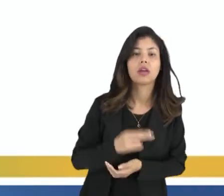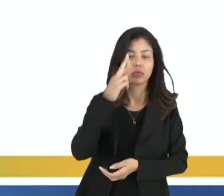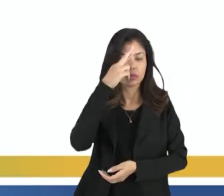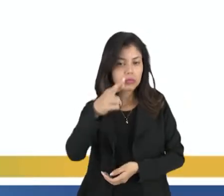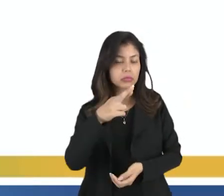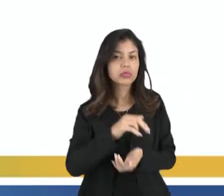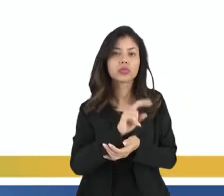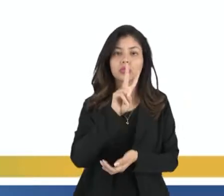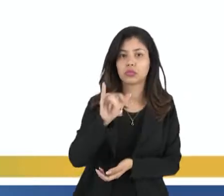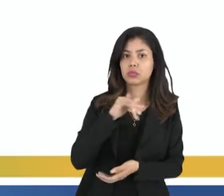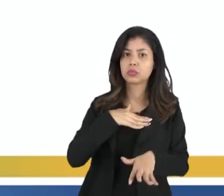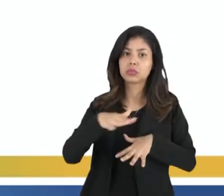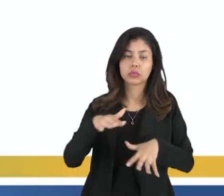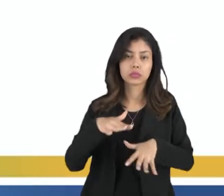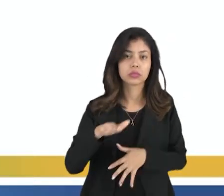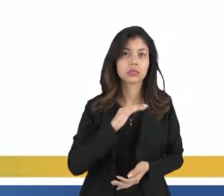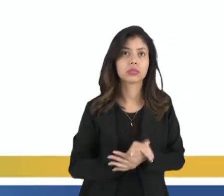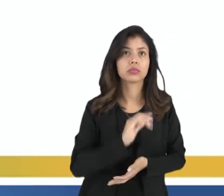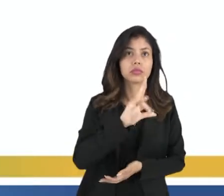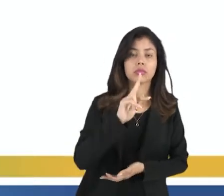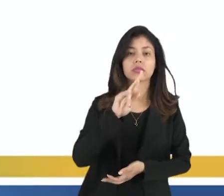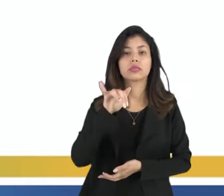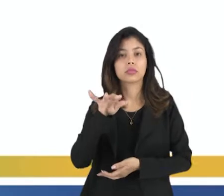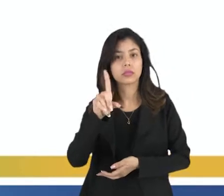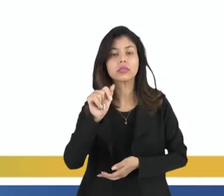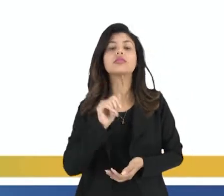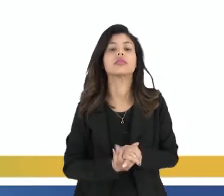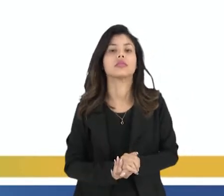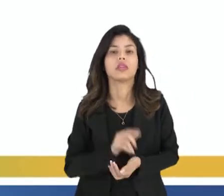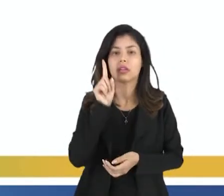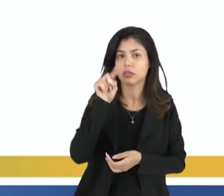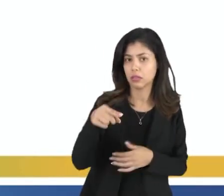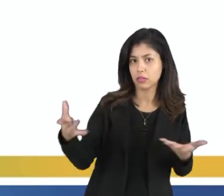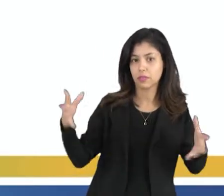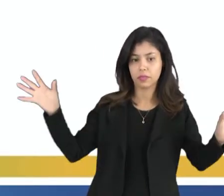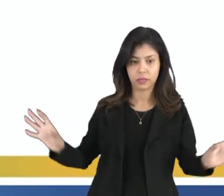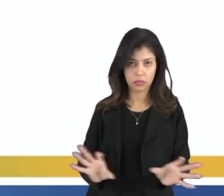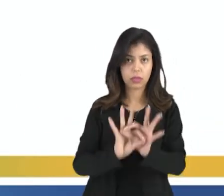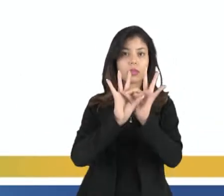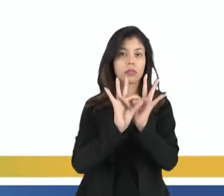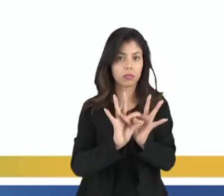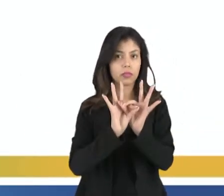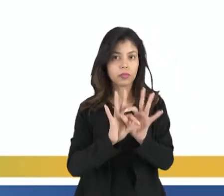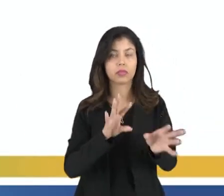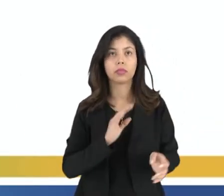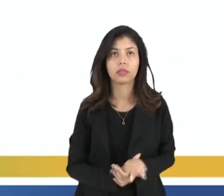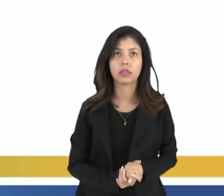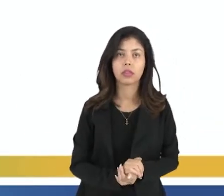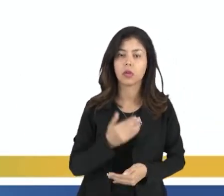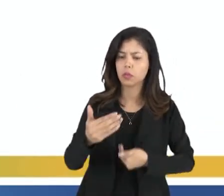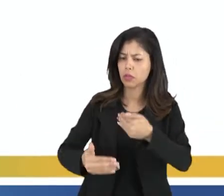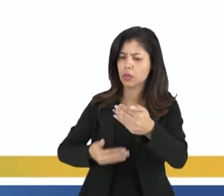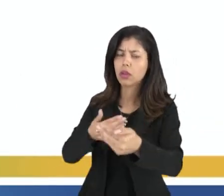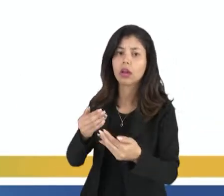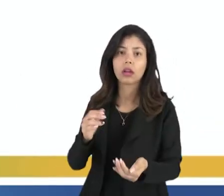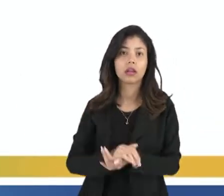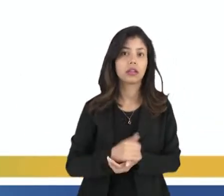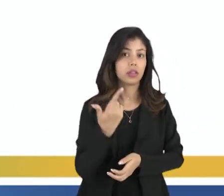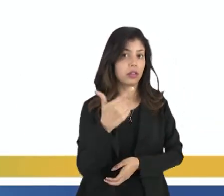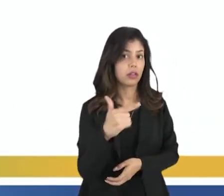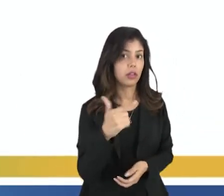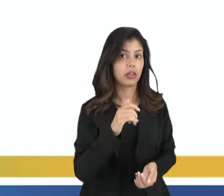elas vão nomear esse movimento de confidência, que é uma coisa atrelada a um processo onde não